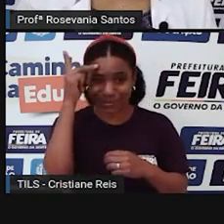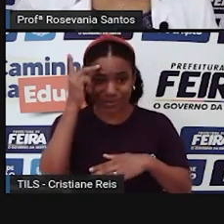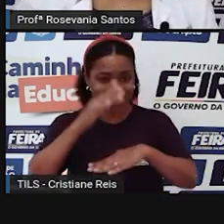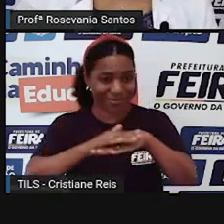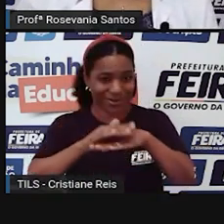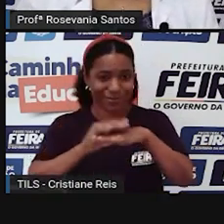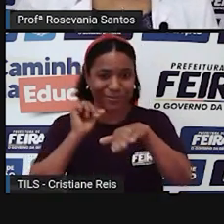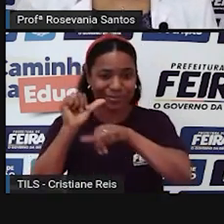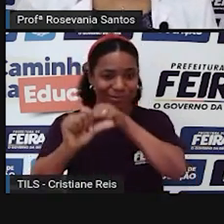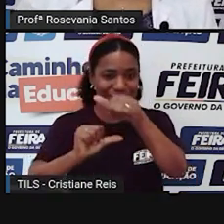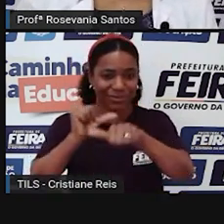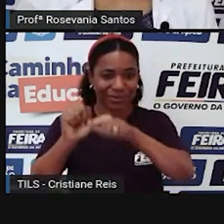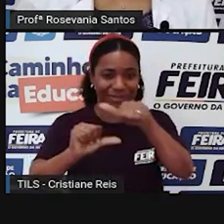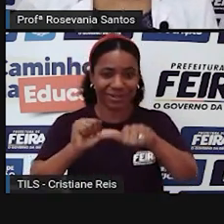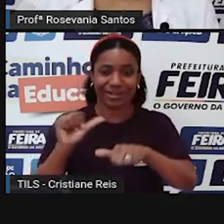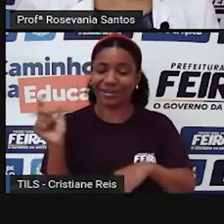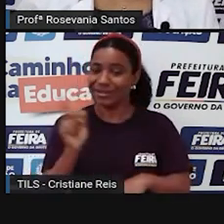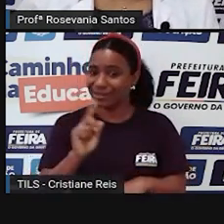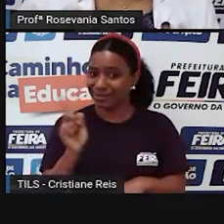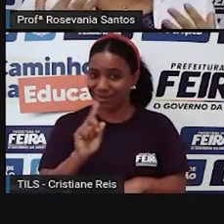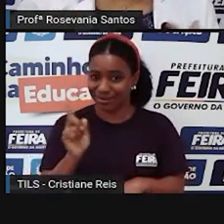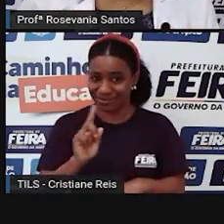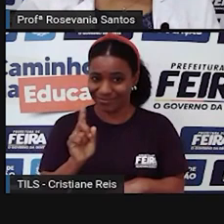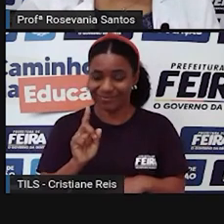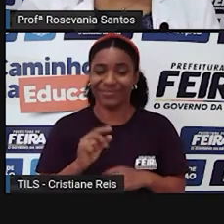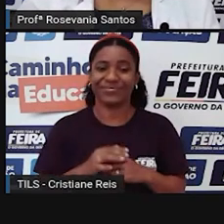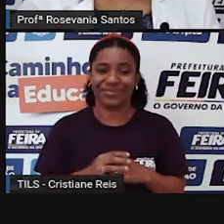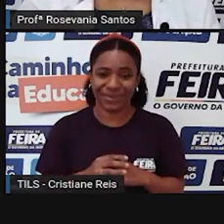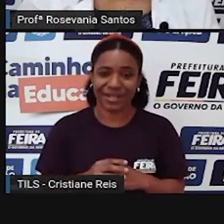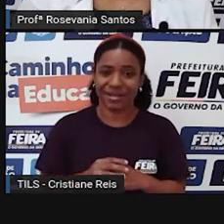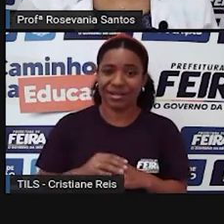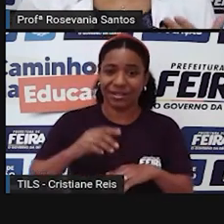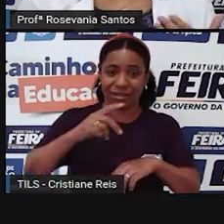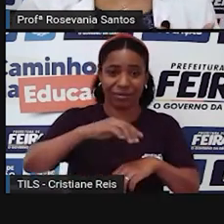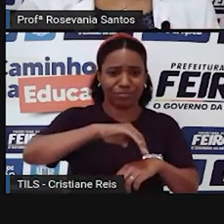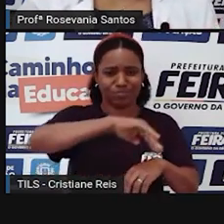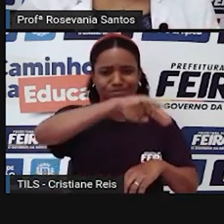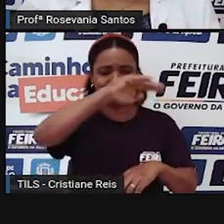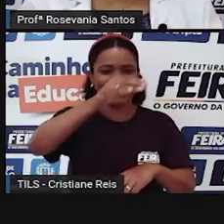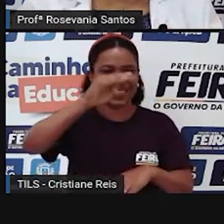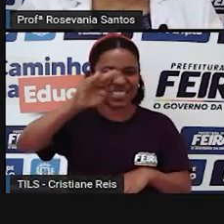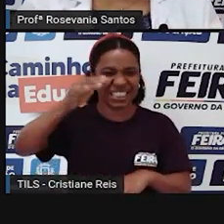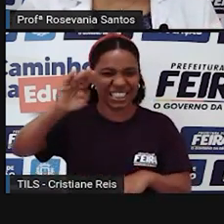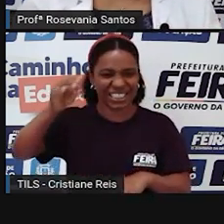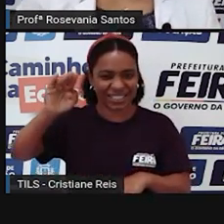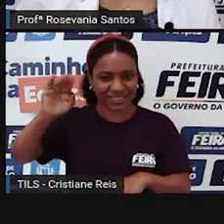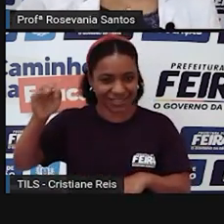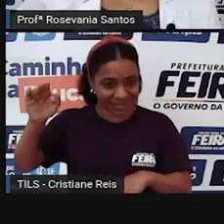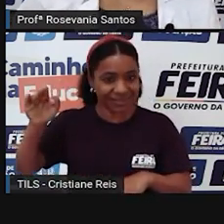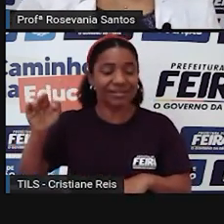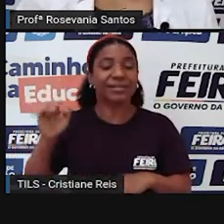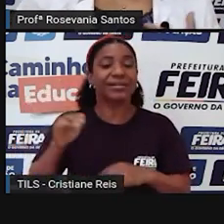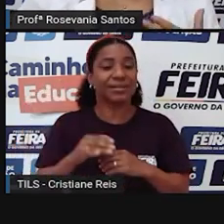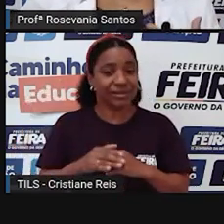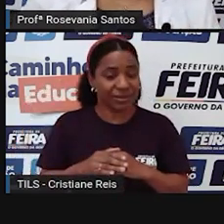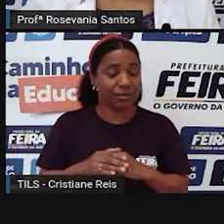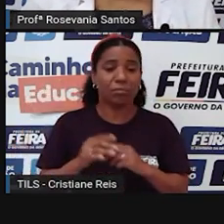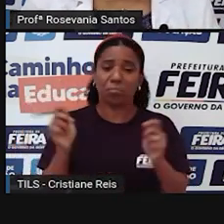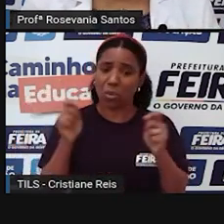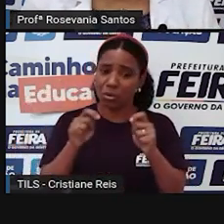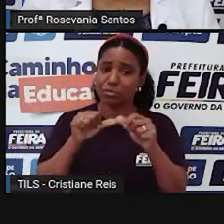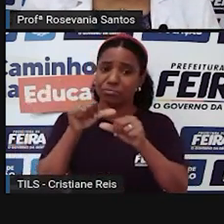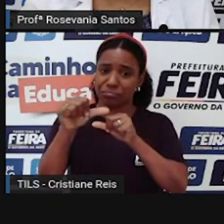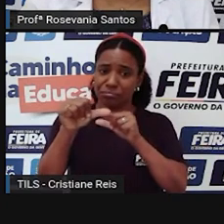Essa alteração aí ela foi feita porque para chamar principalmente a atenção que mesmo a paisagem natural ela pode